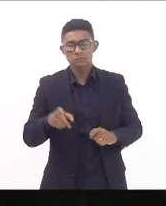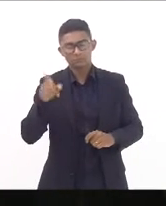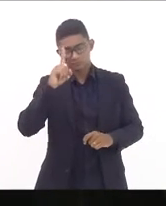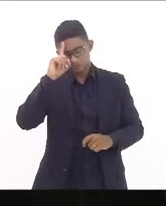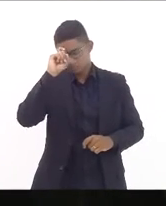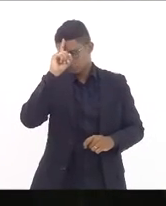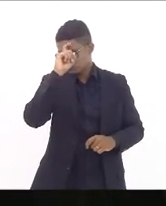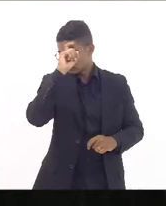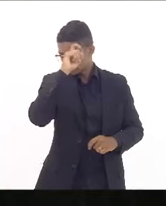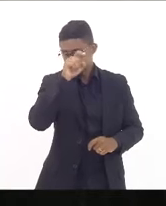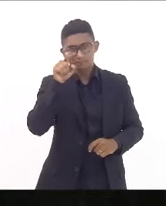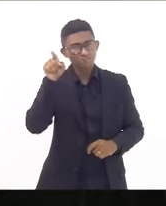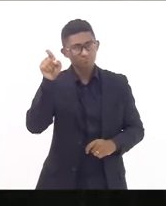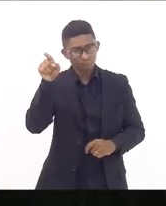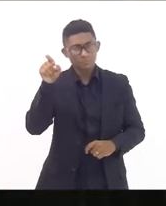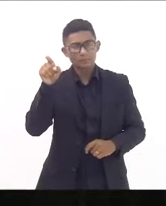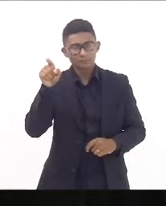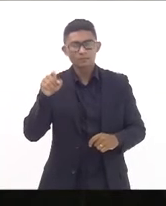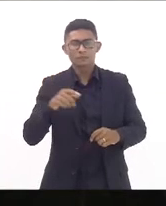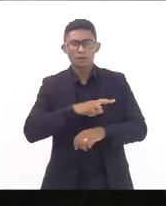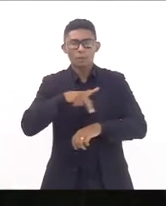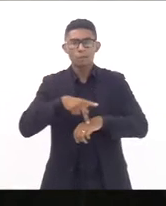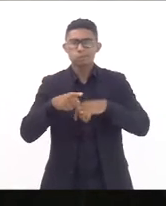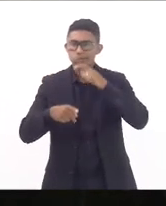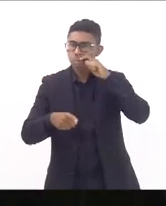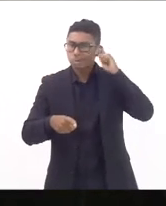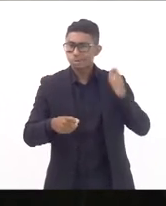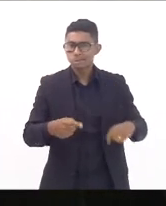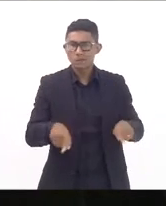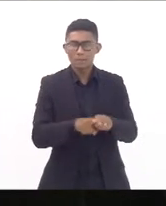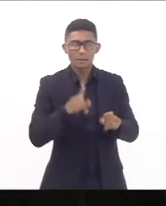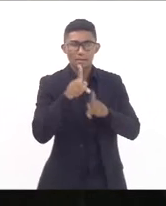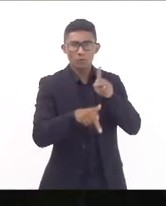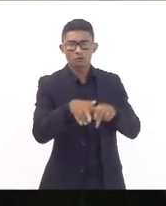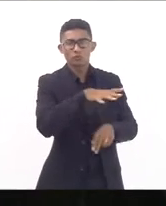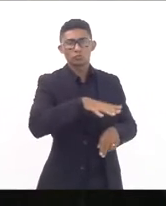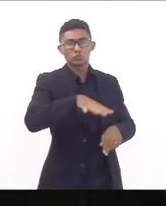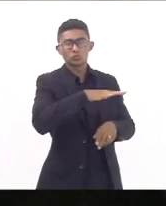a Ucrânia e o povo ucraniano.